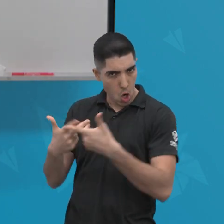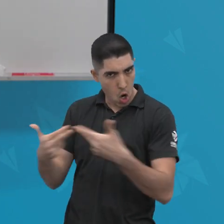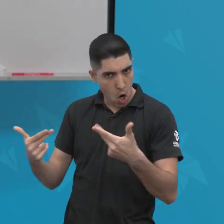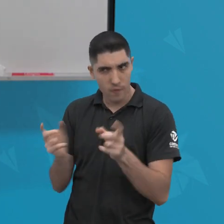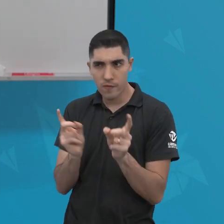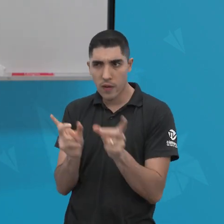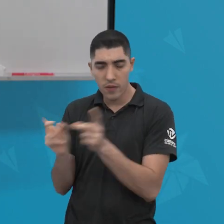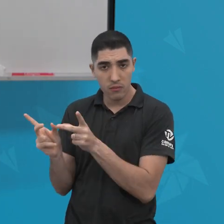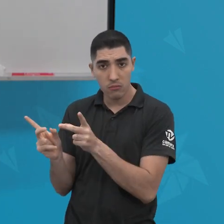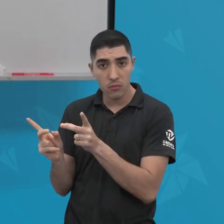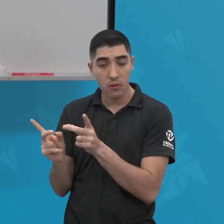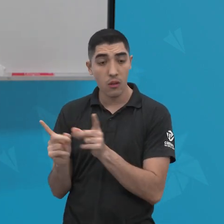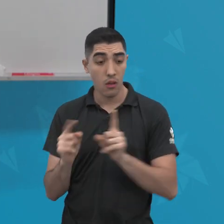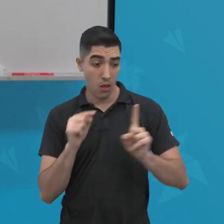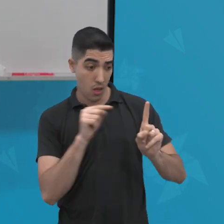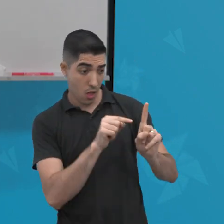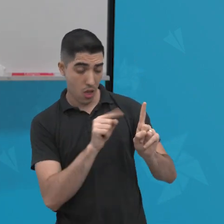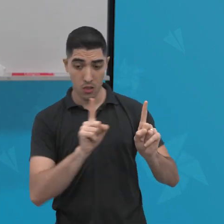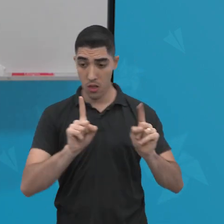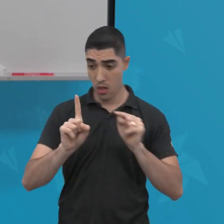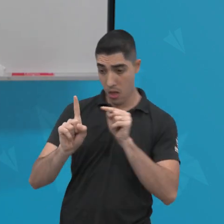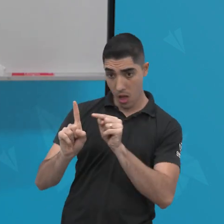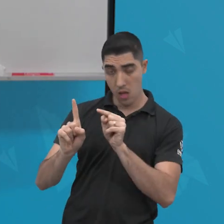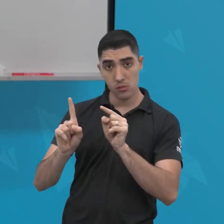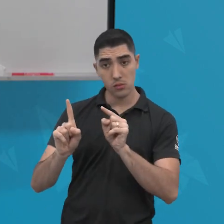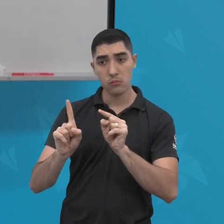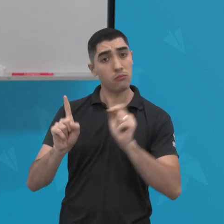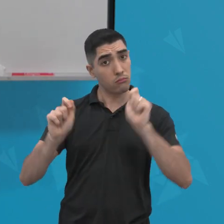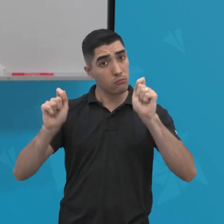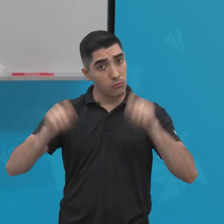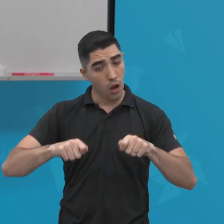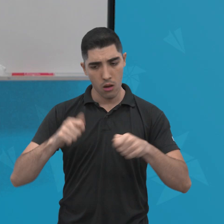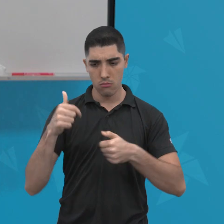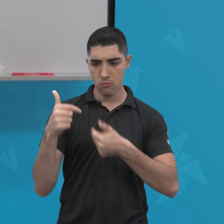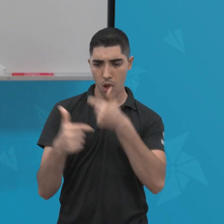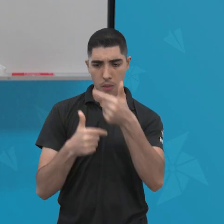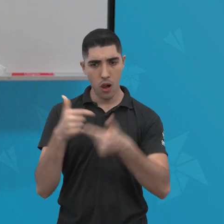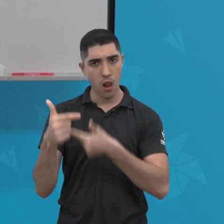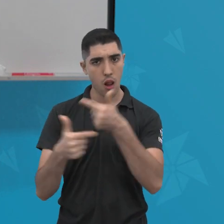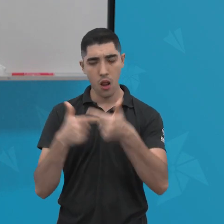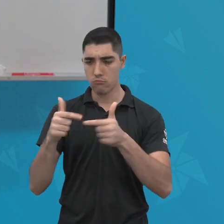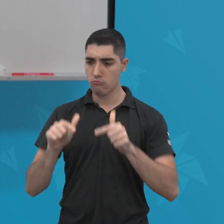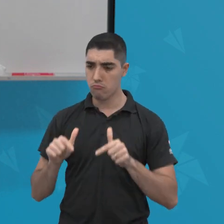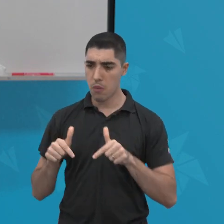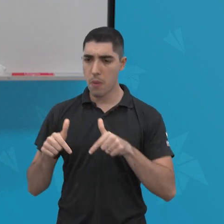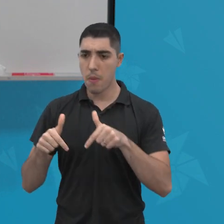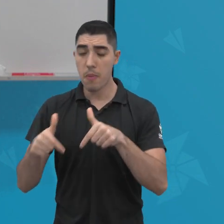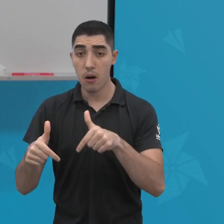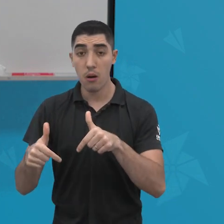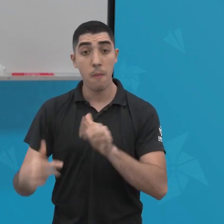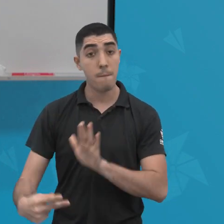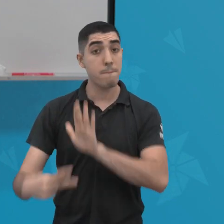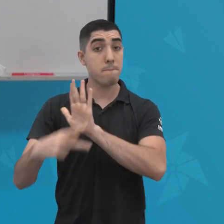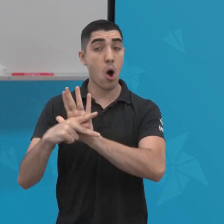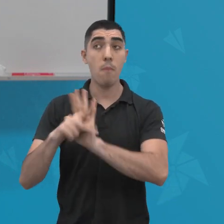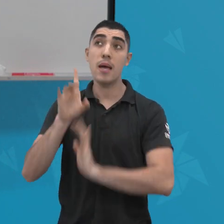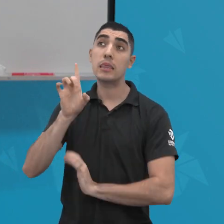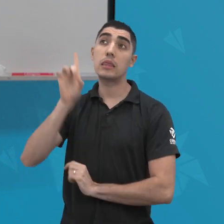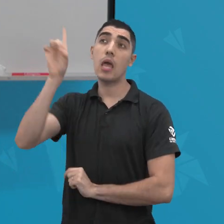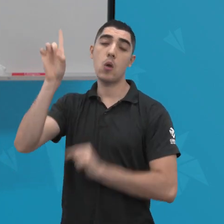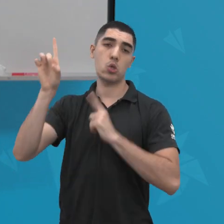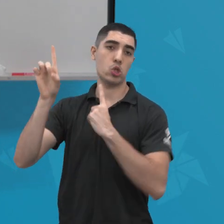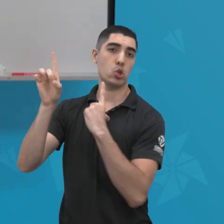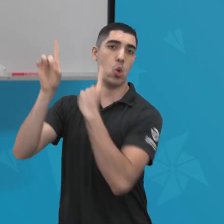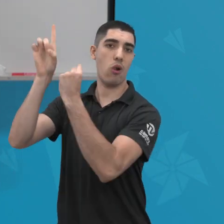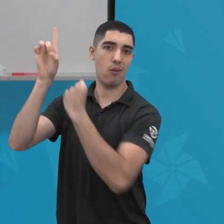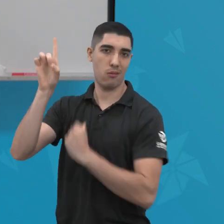poderia e deveria se dedicar a essa atividade como uma atividade desejada por